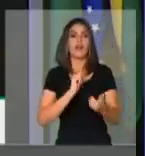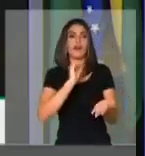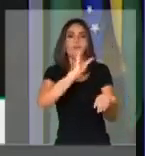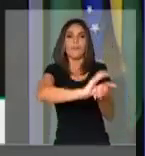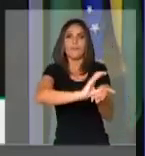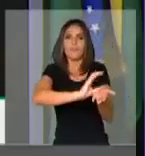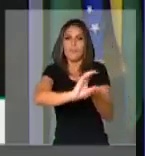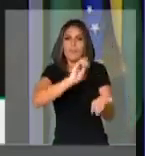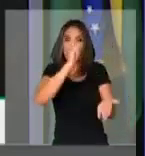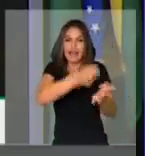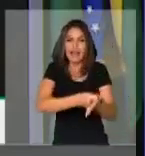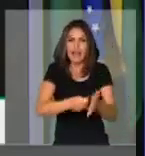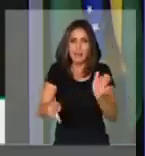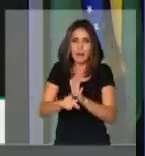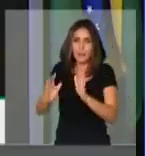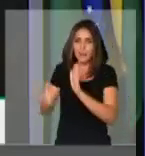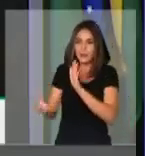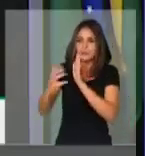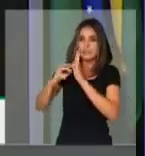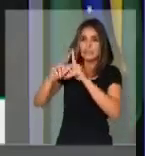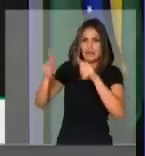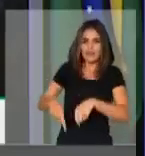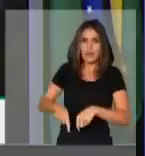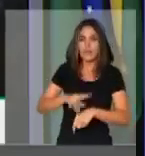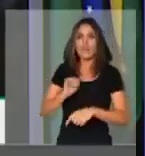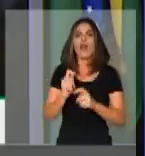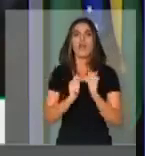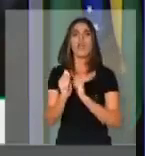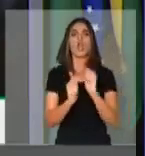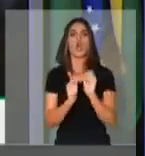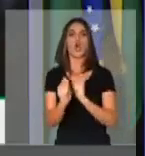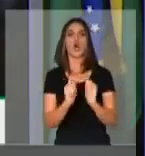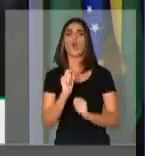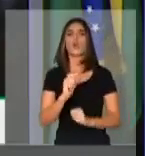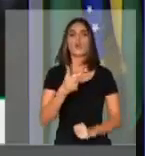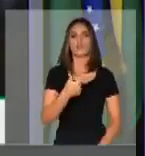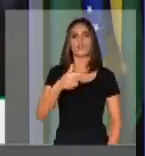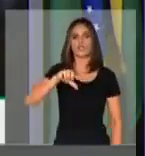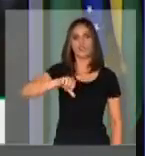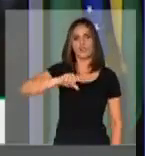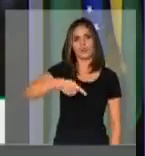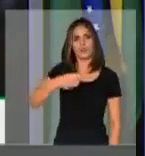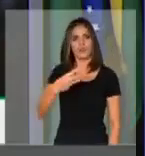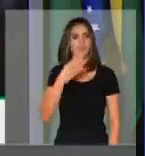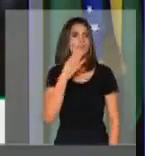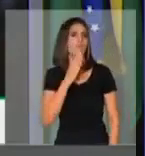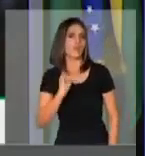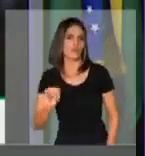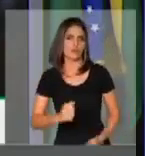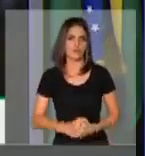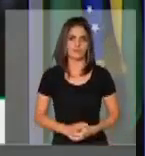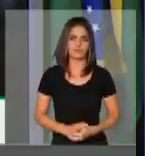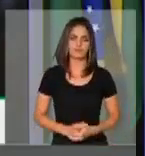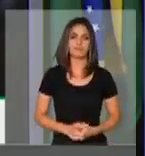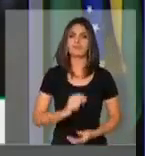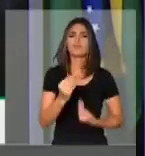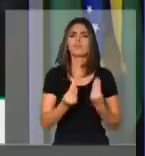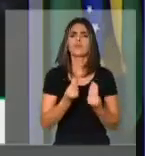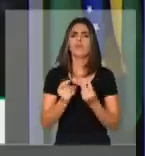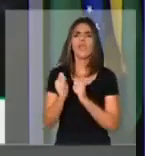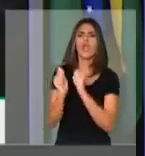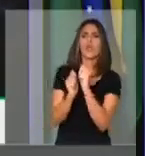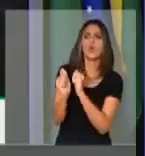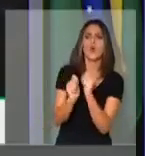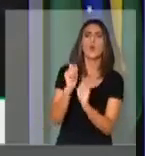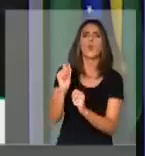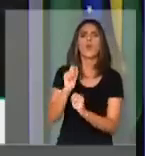dos servidores federais causaria uma economia adicional de 29,3 bilhões. O restante da